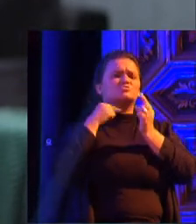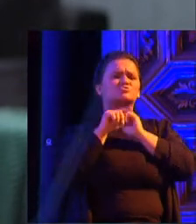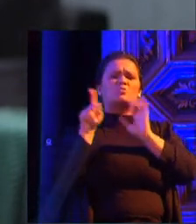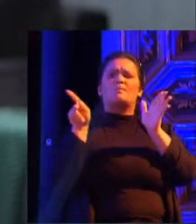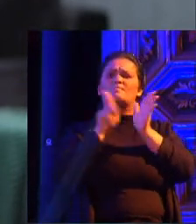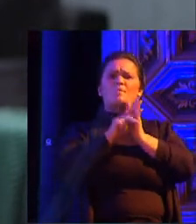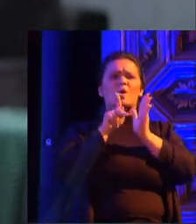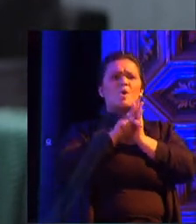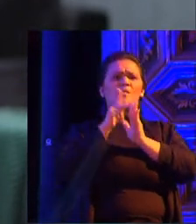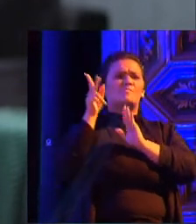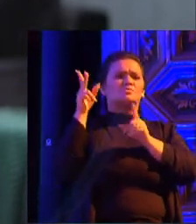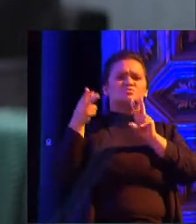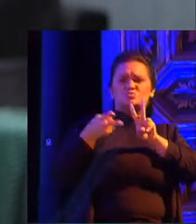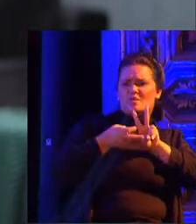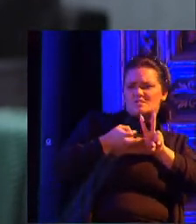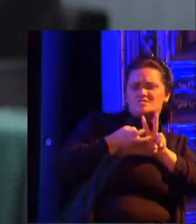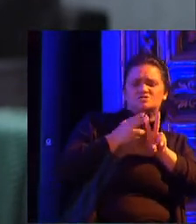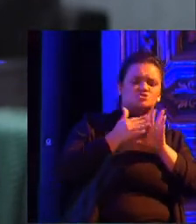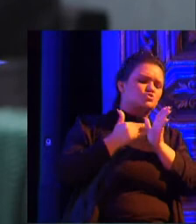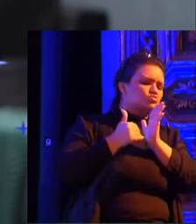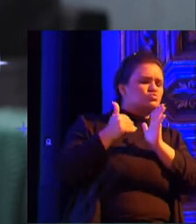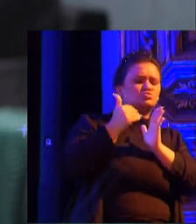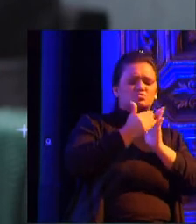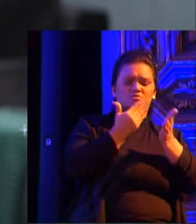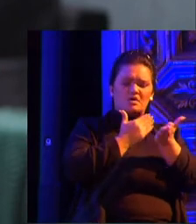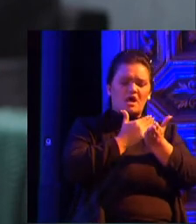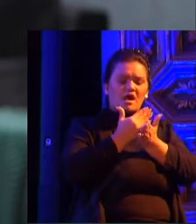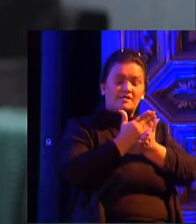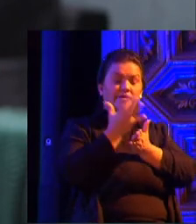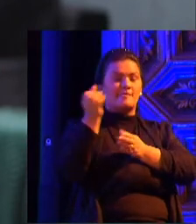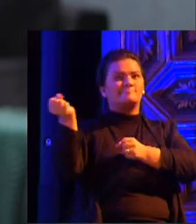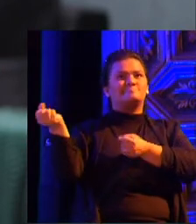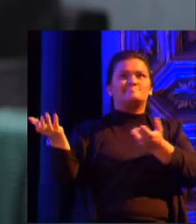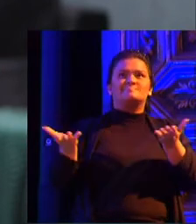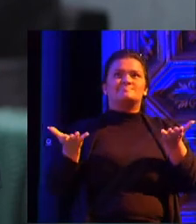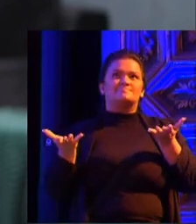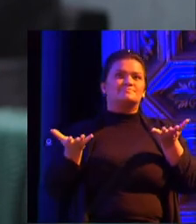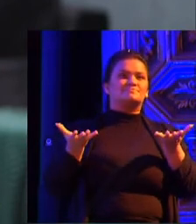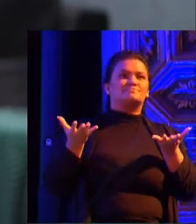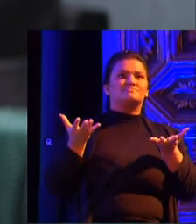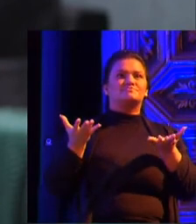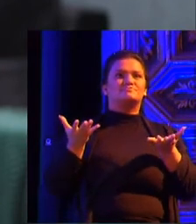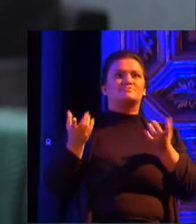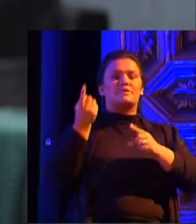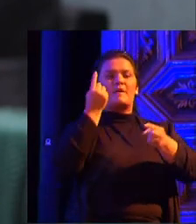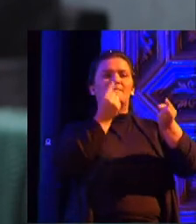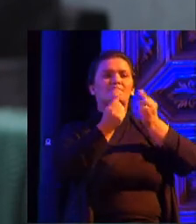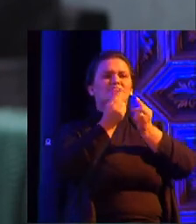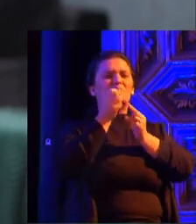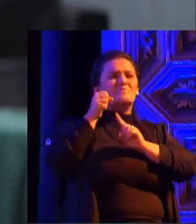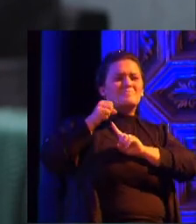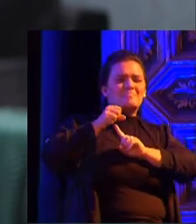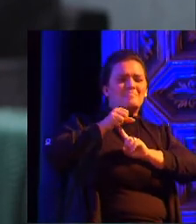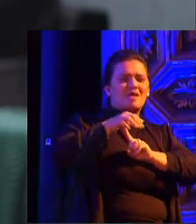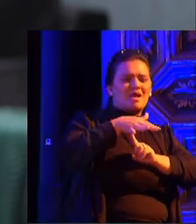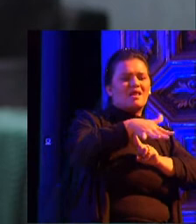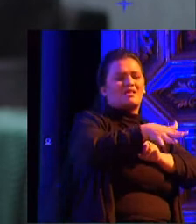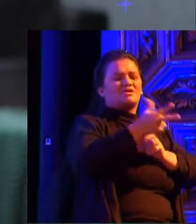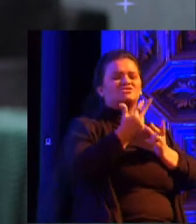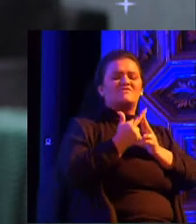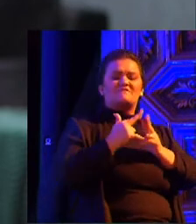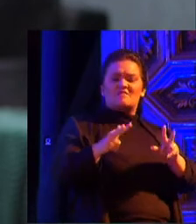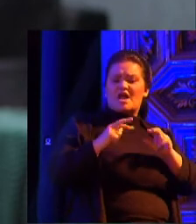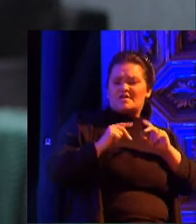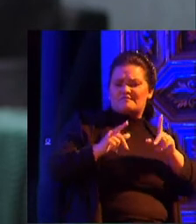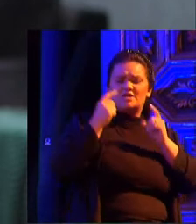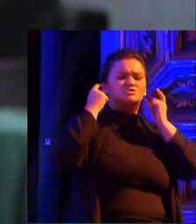a tudo que passou por aqui. Então, por isso temos uma multiplicidade de